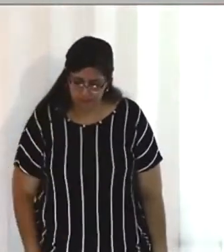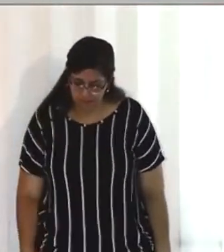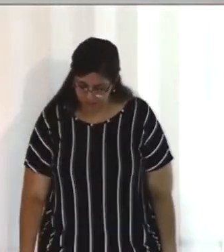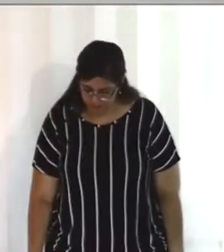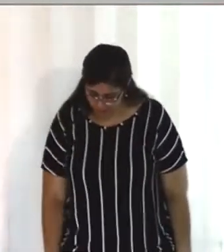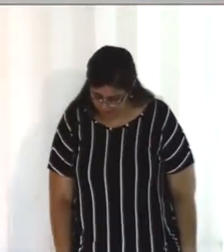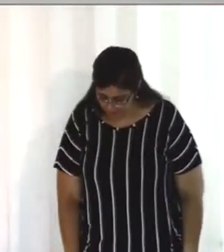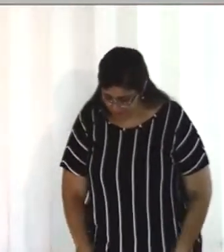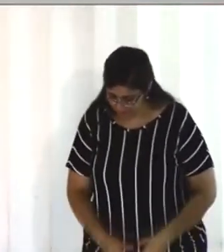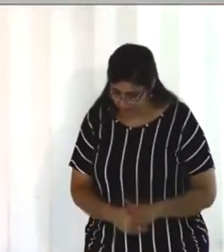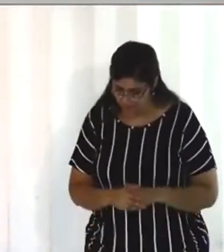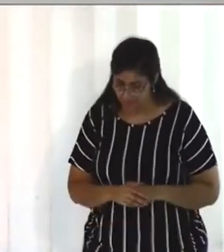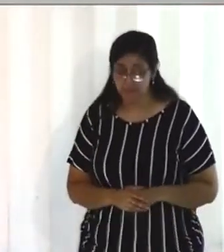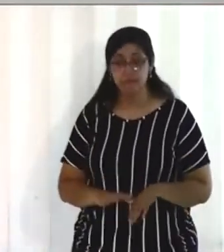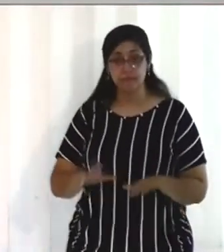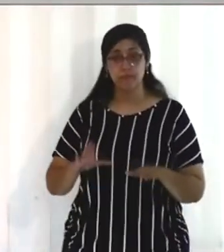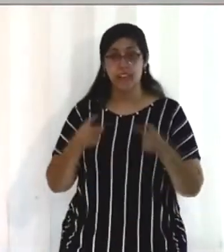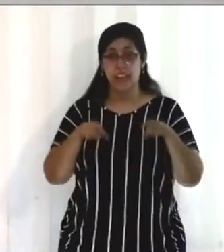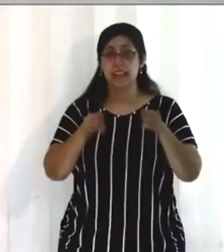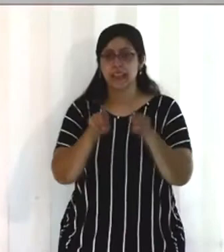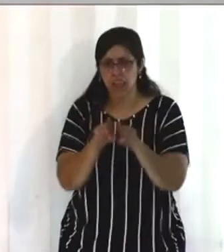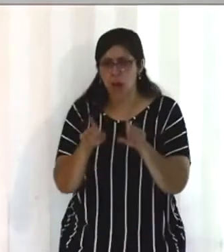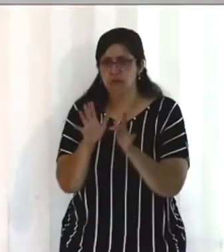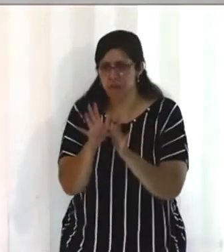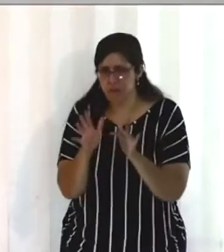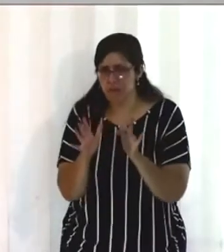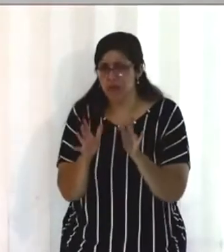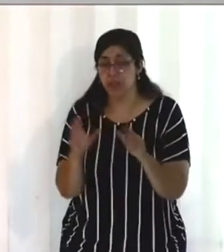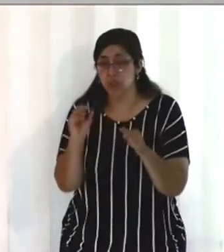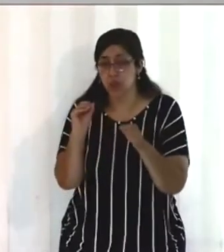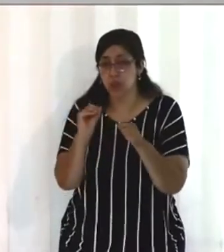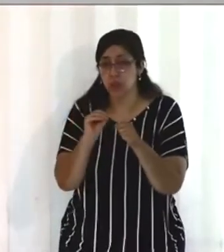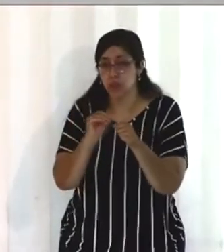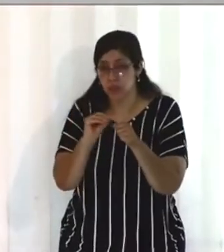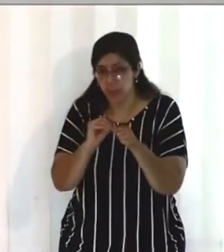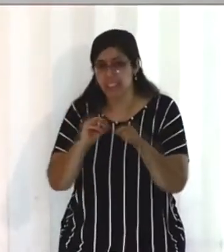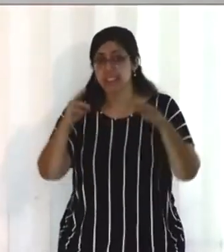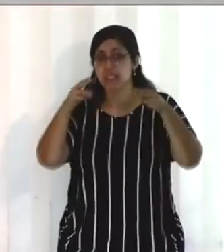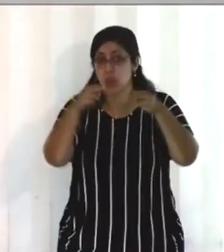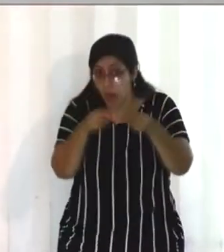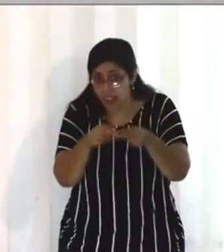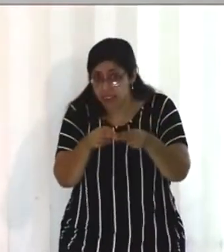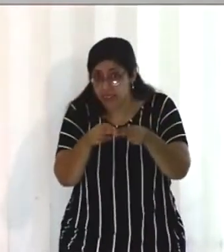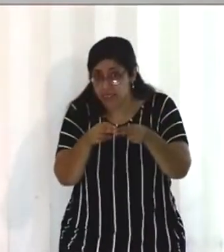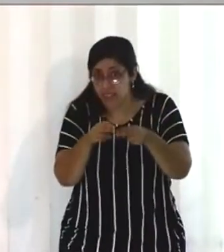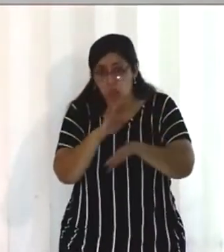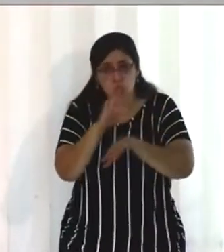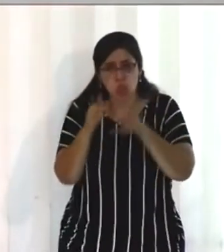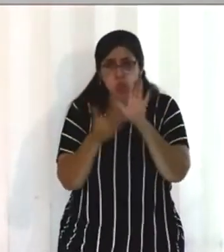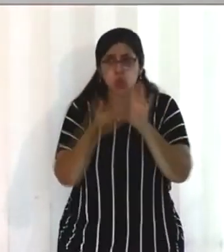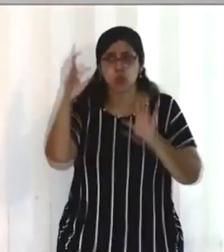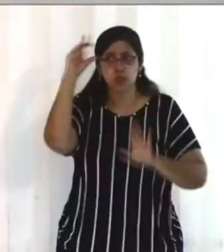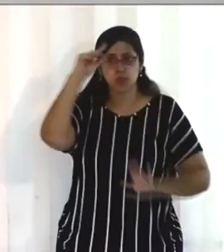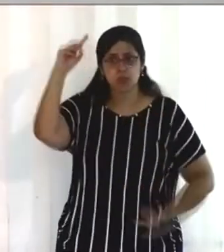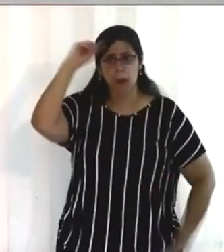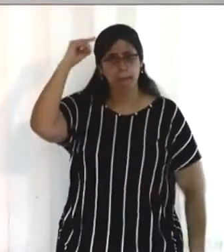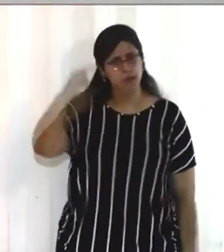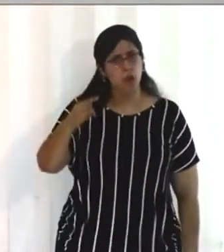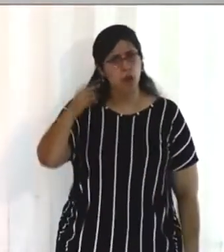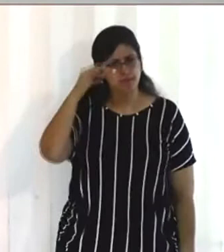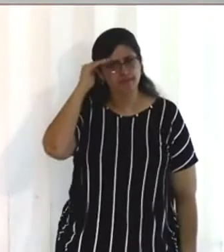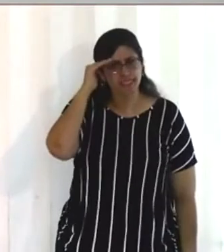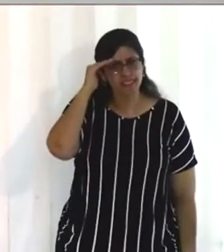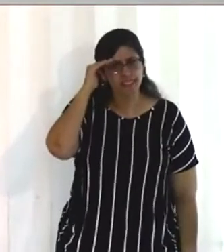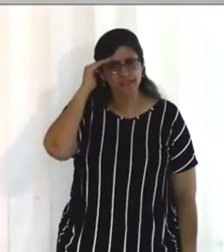Assim fez Noé, consoante a tudo o que Deus lhe ordenara. Ou seja,